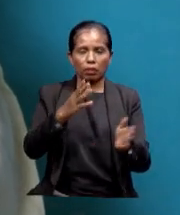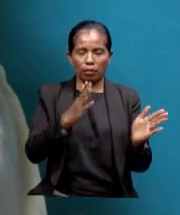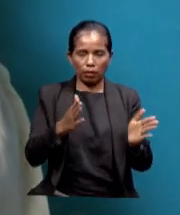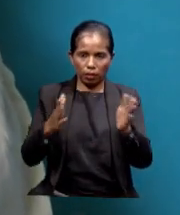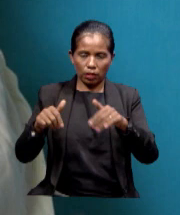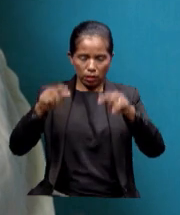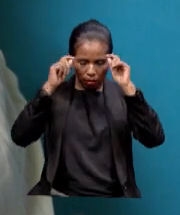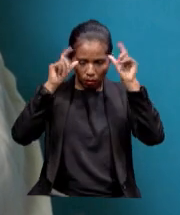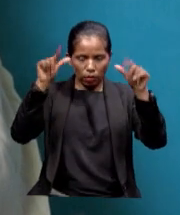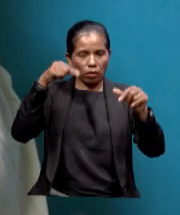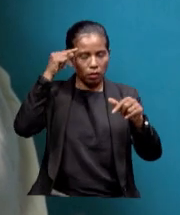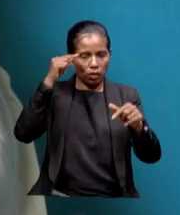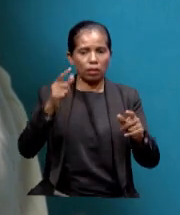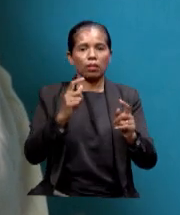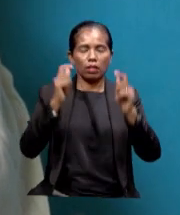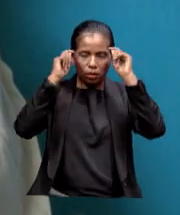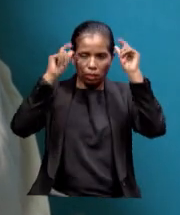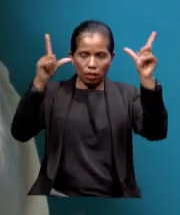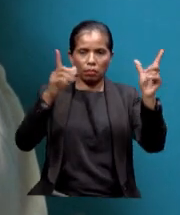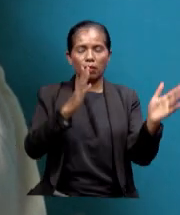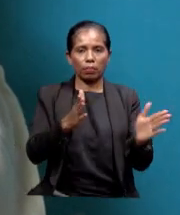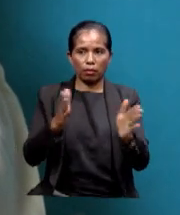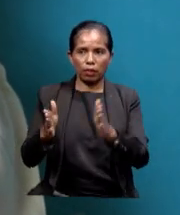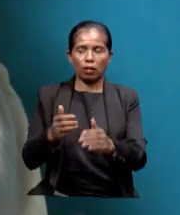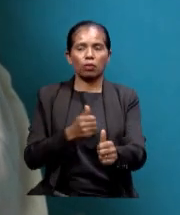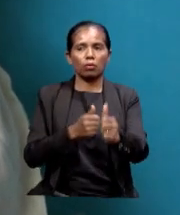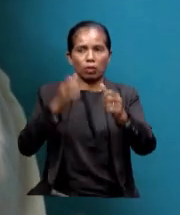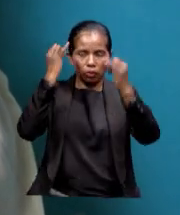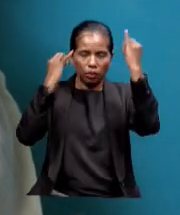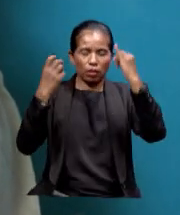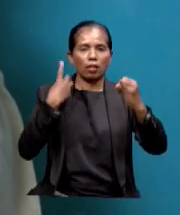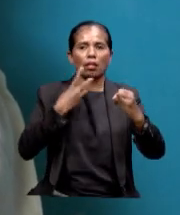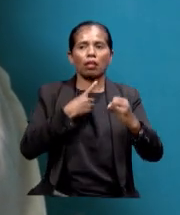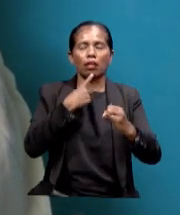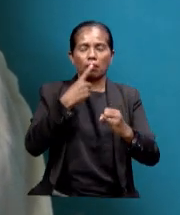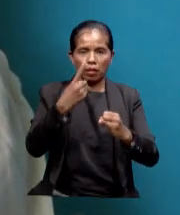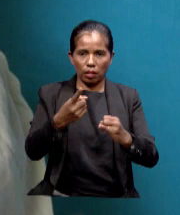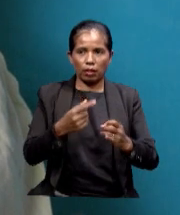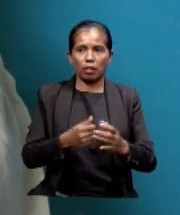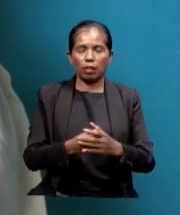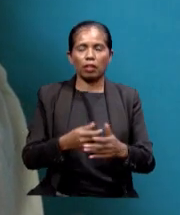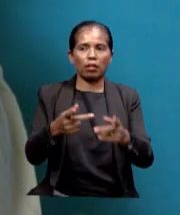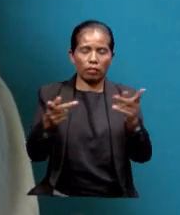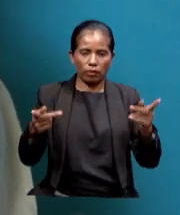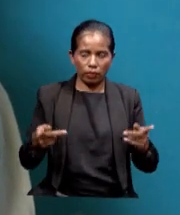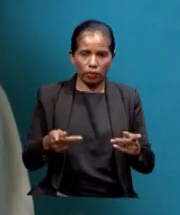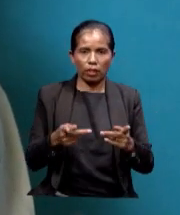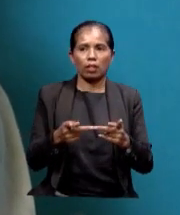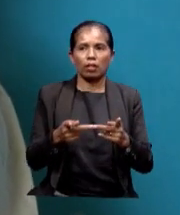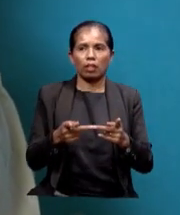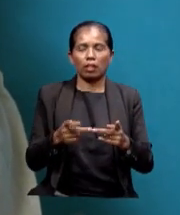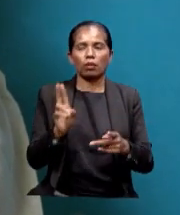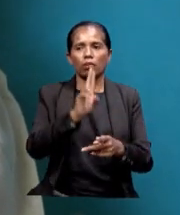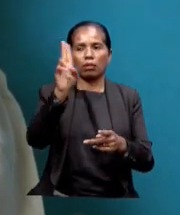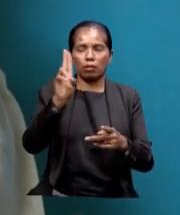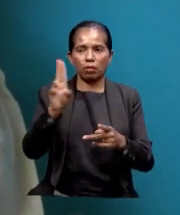Timor mos governo Timor Leste ma se prepara e tu ir informasang de Bemi hatete ami hatene kata fatin de Bemaka tu uzhane